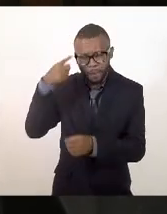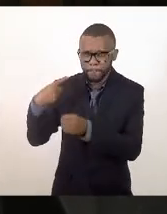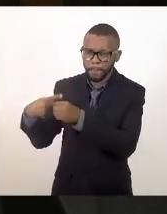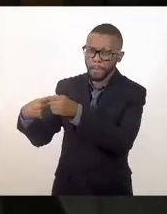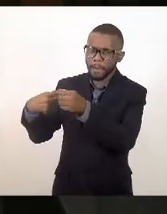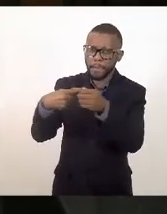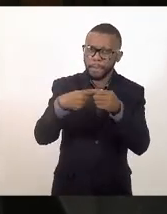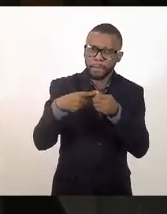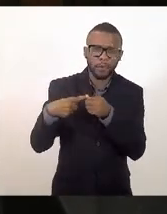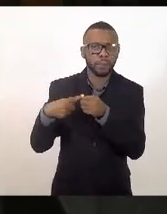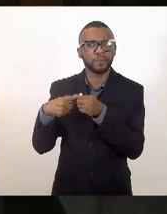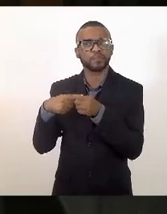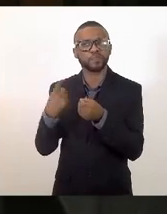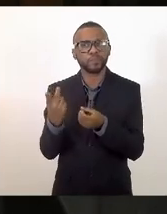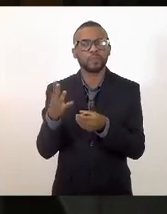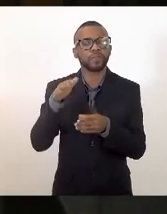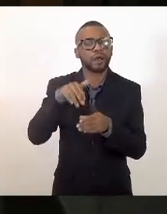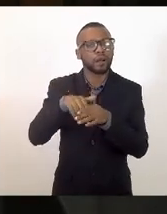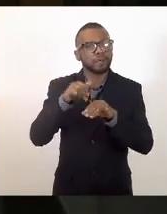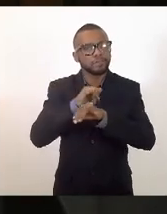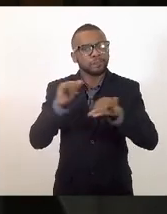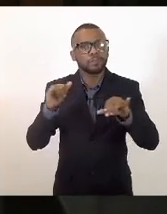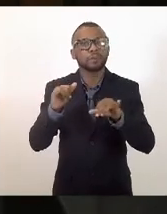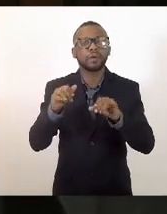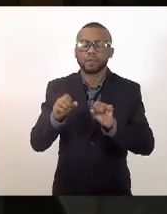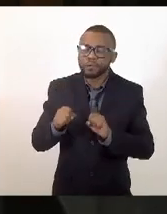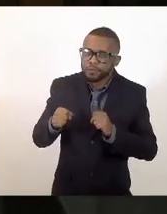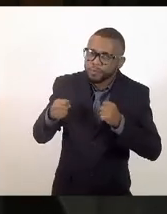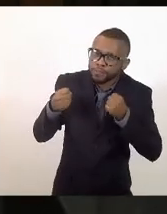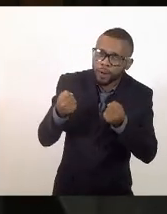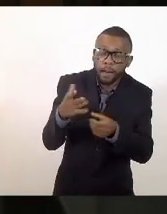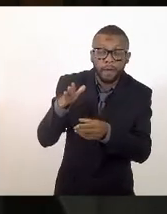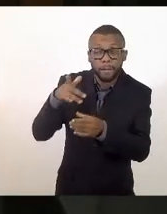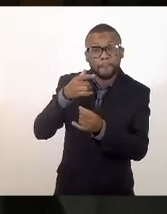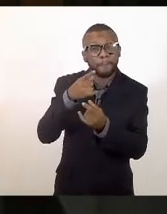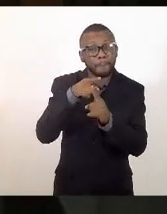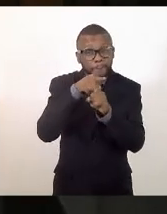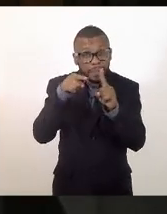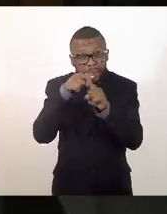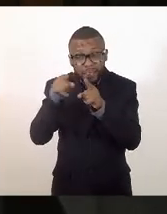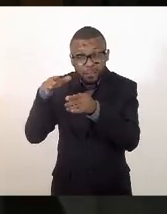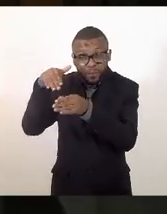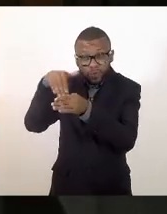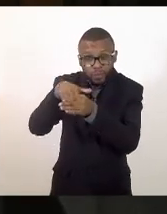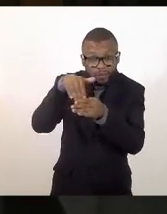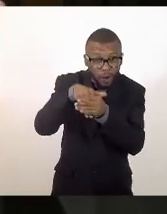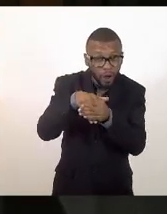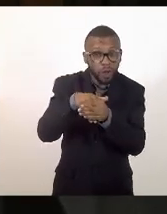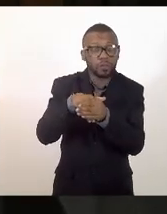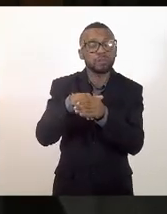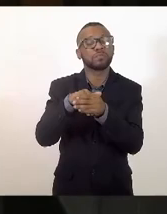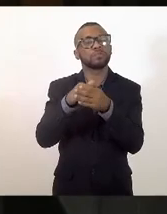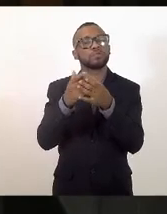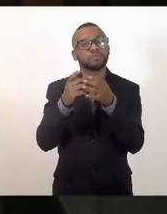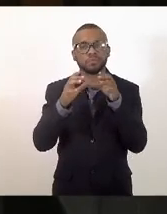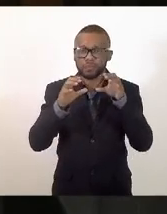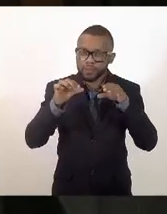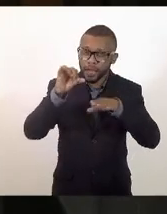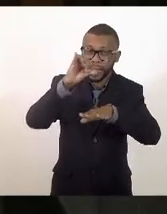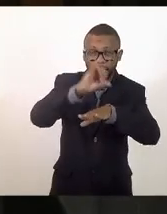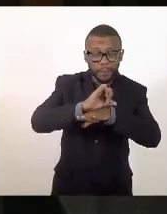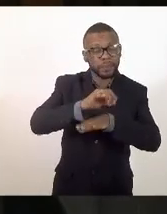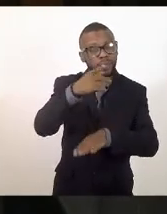foi expressada da seguinte forma: metade dos votos na capital do Rio de Janeiro e a outra metade distribuída pelo interior do